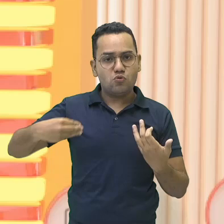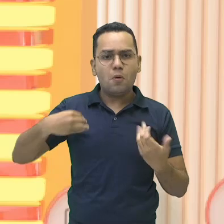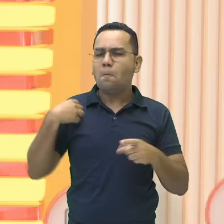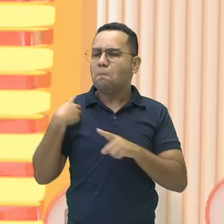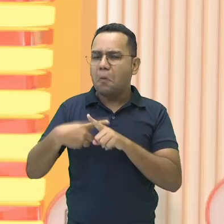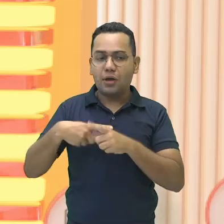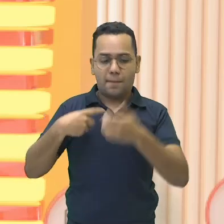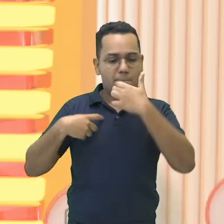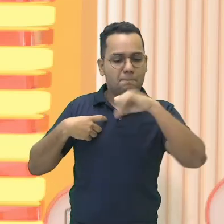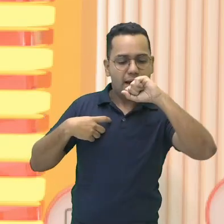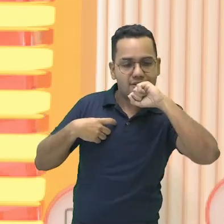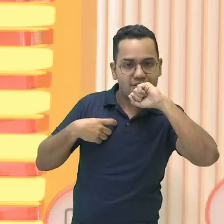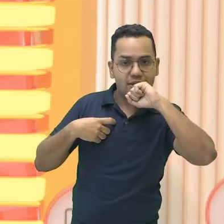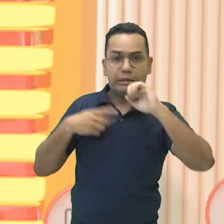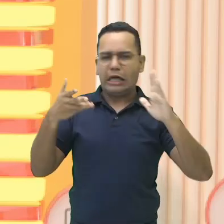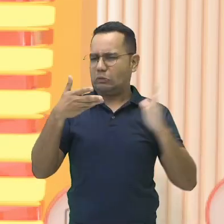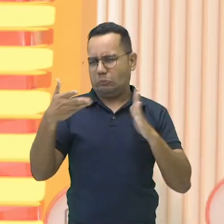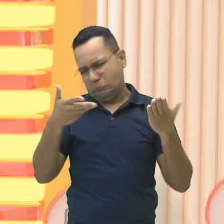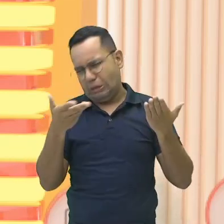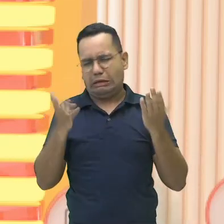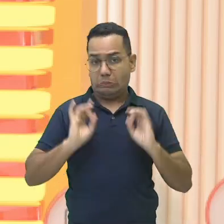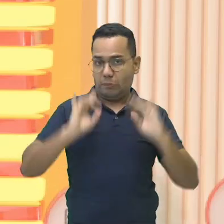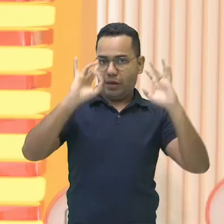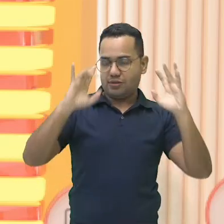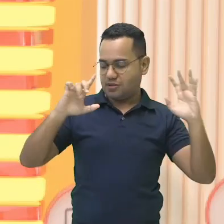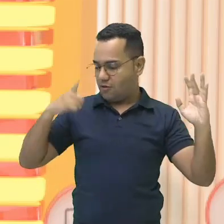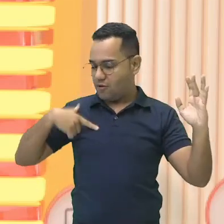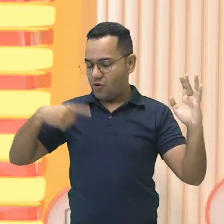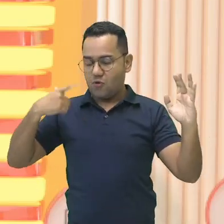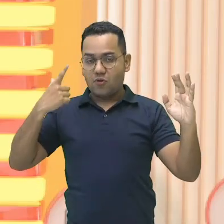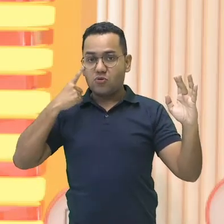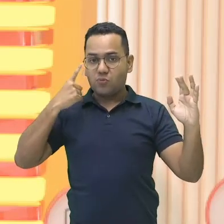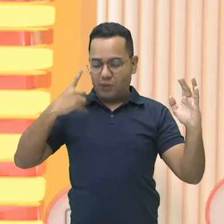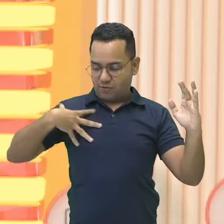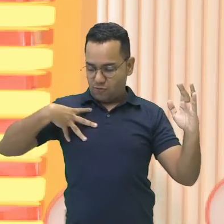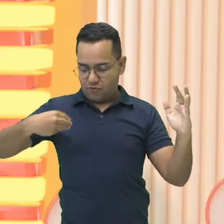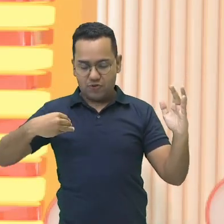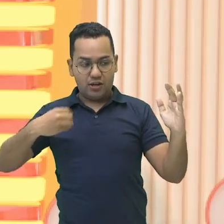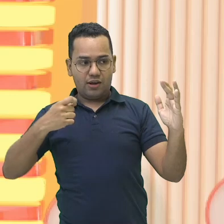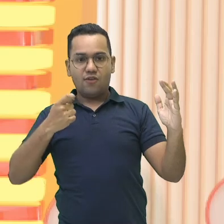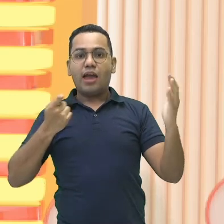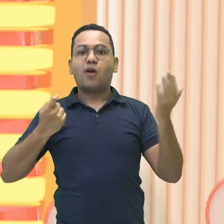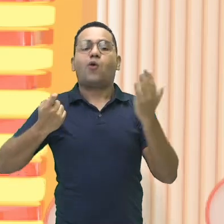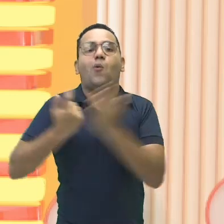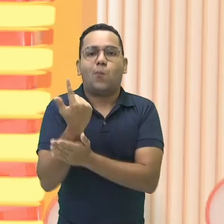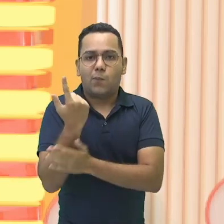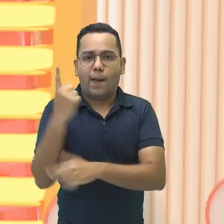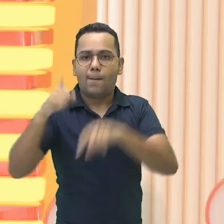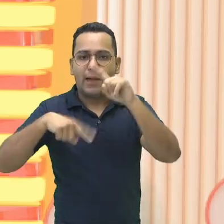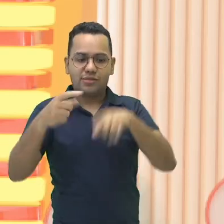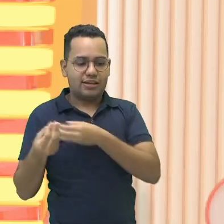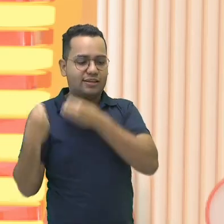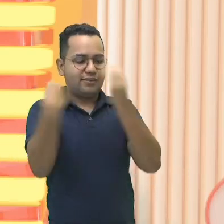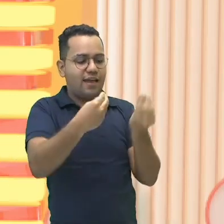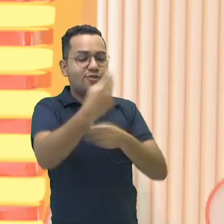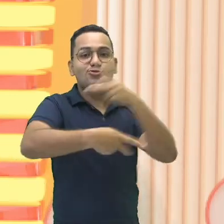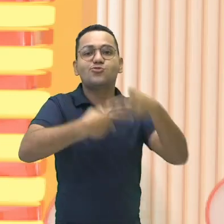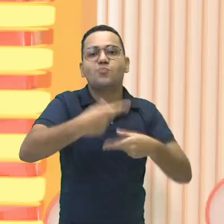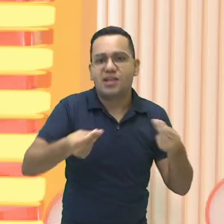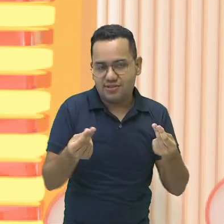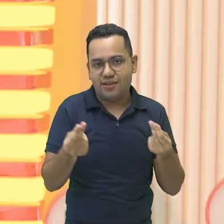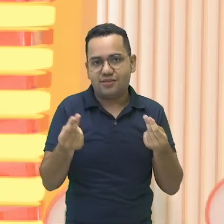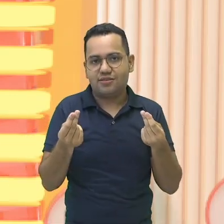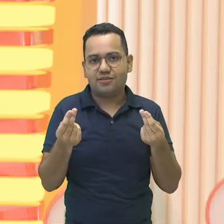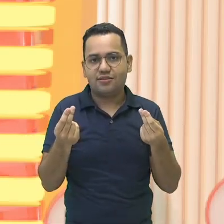atender, agradar os pais, né? É uma emoção válida, positiva, né? Nos dias atuais, né? Então isso acaba